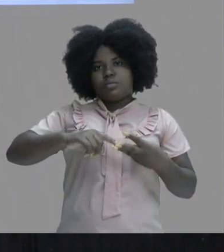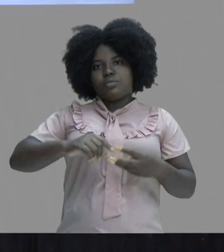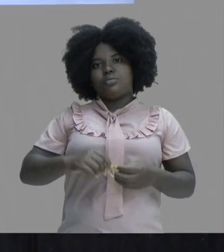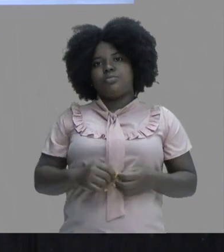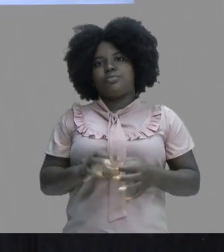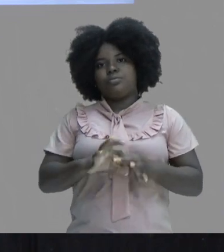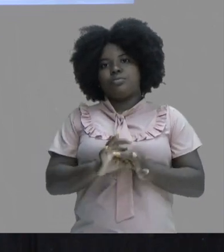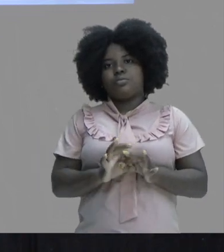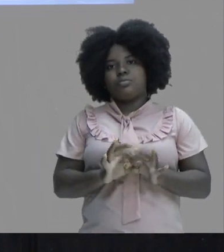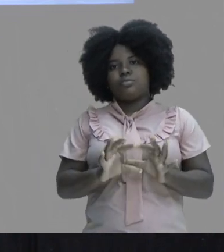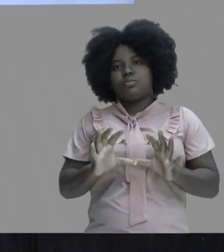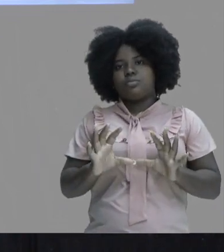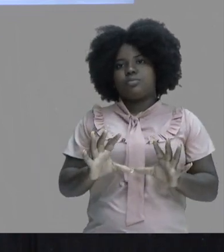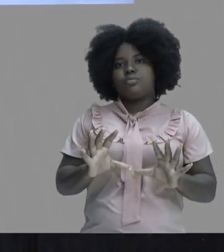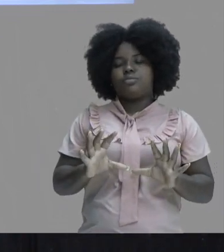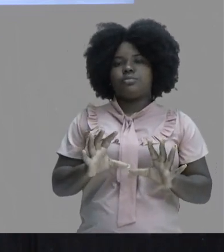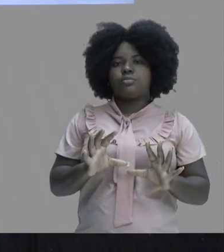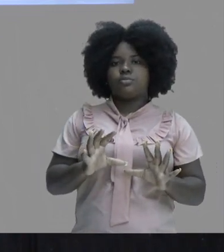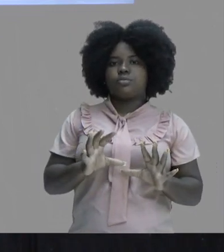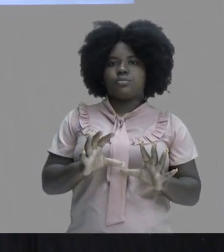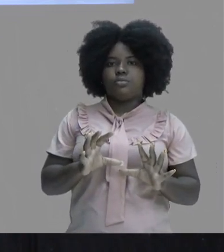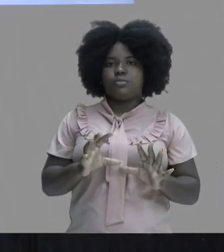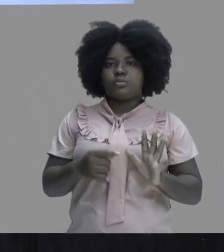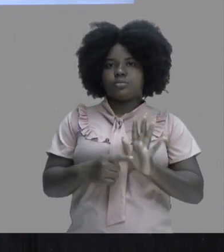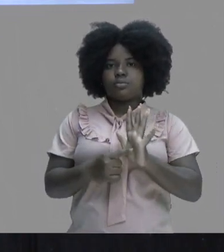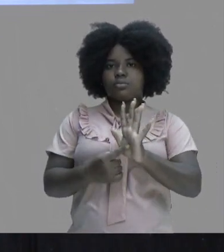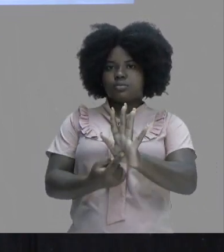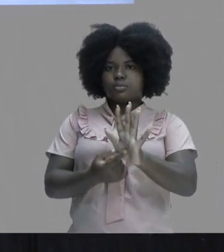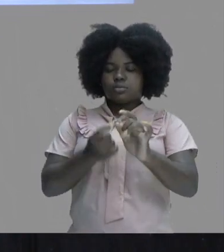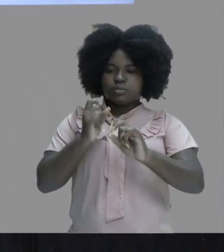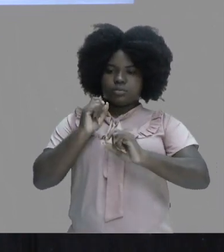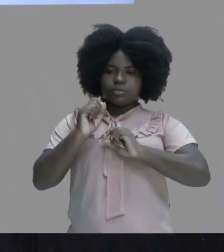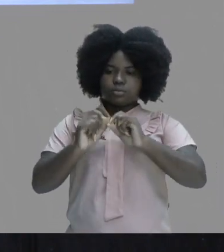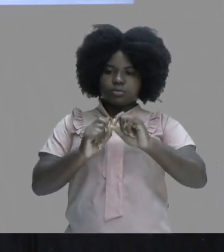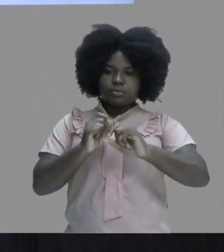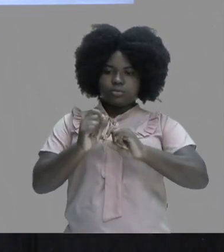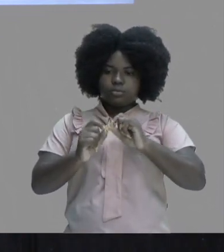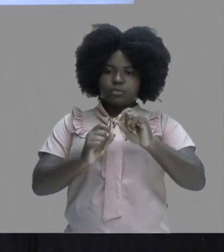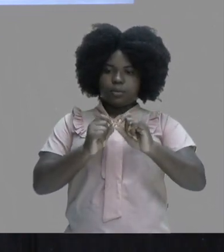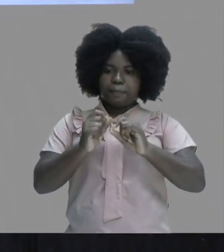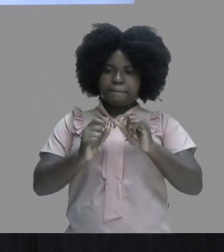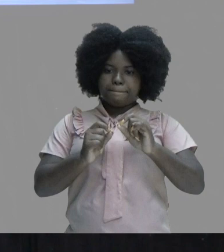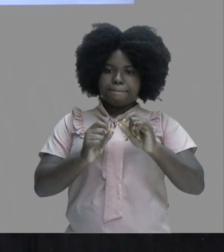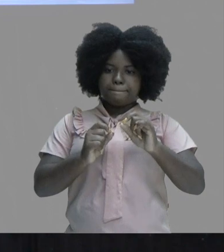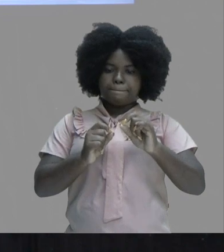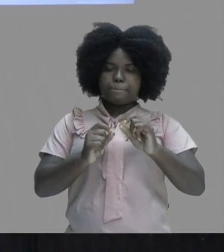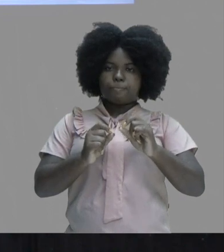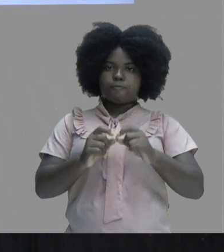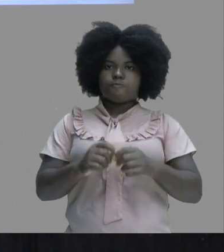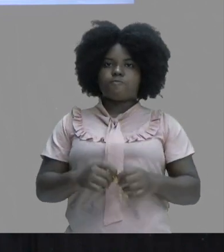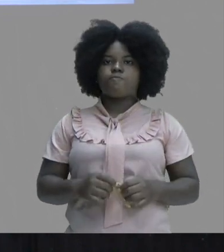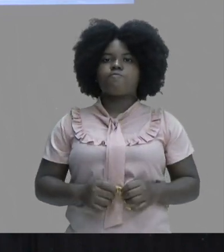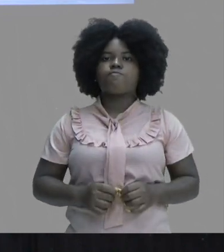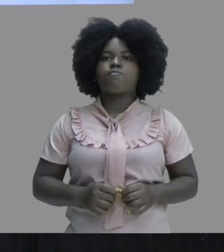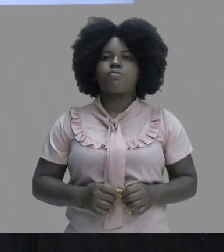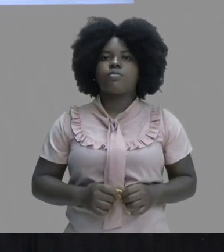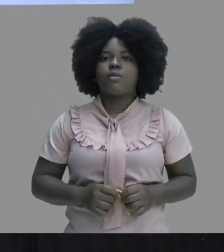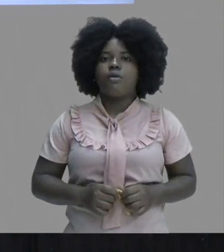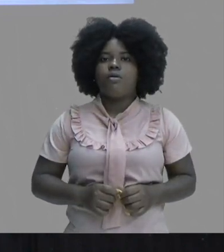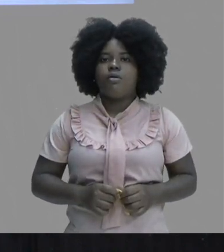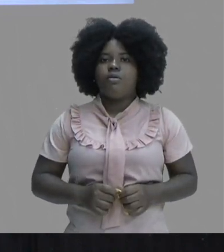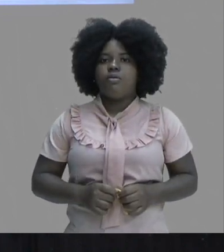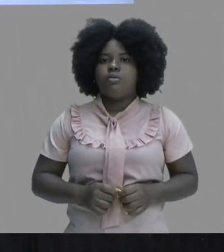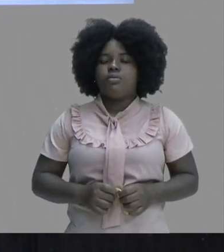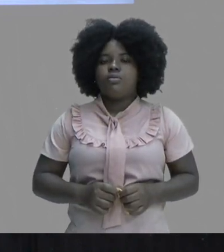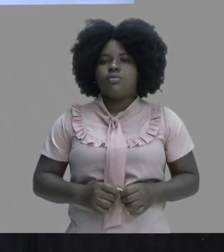de liberdade, o de fraternidade, mostra a inspiração liberal, a inspiração moderna